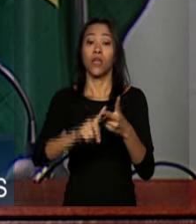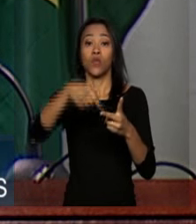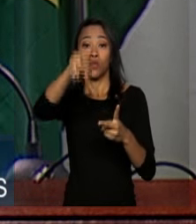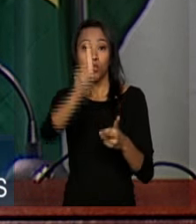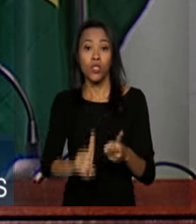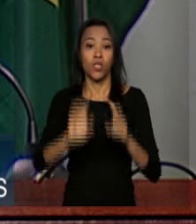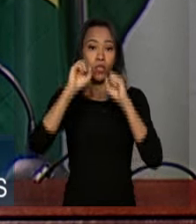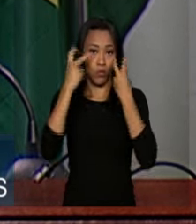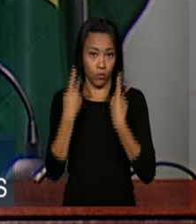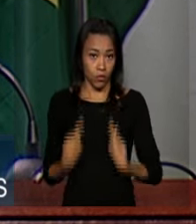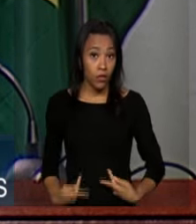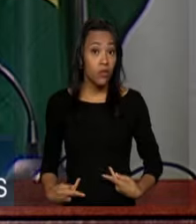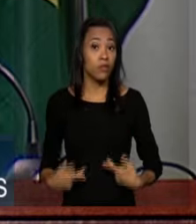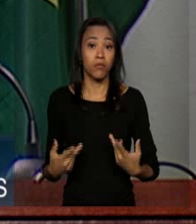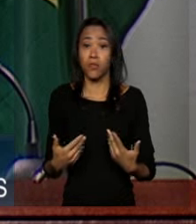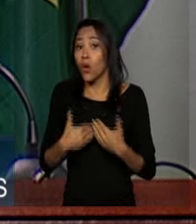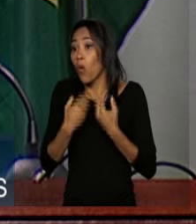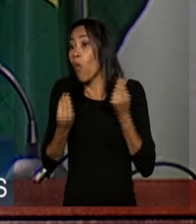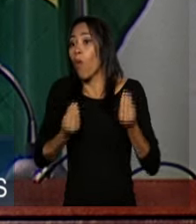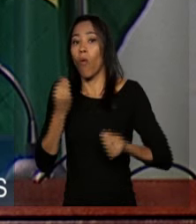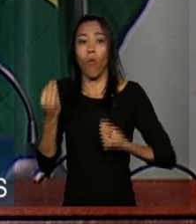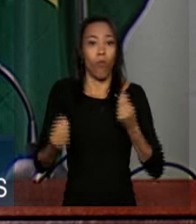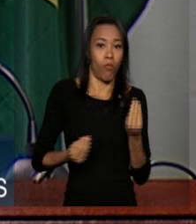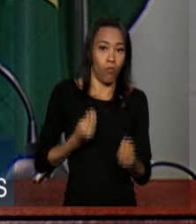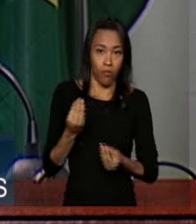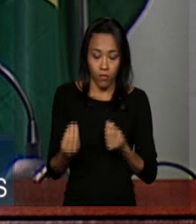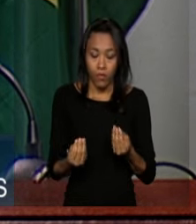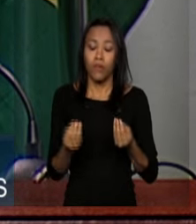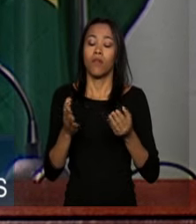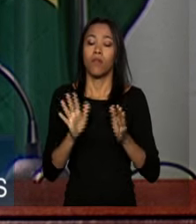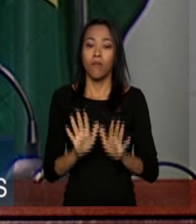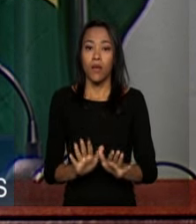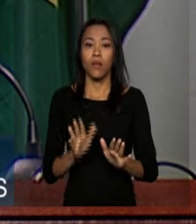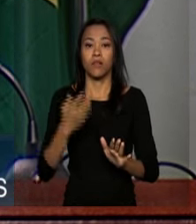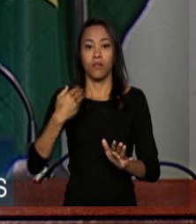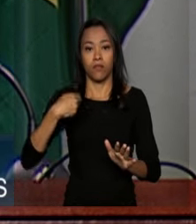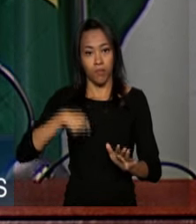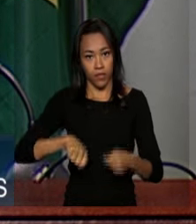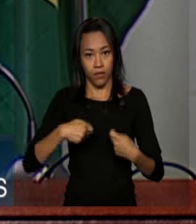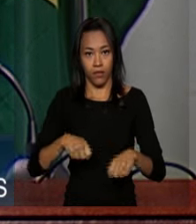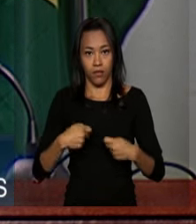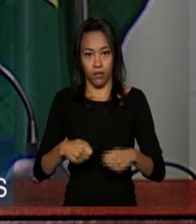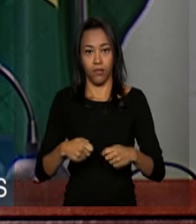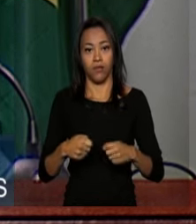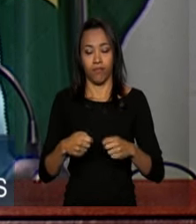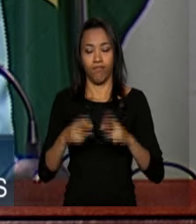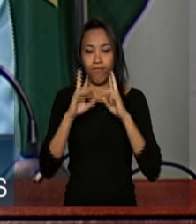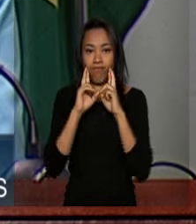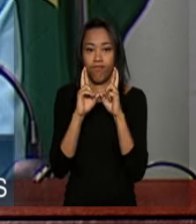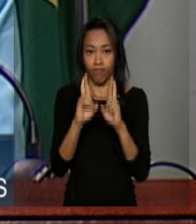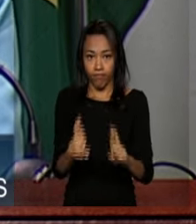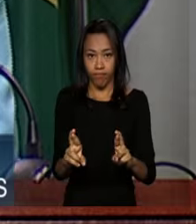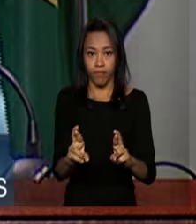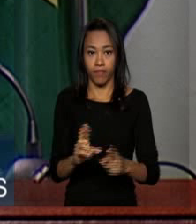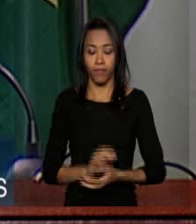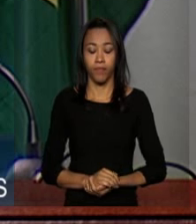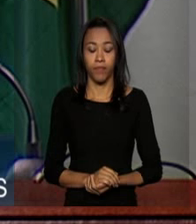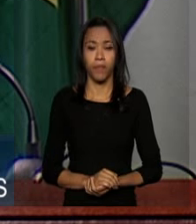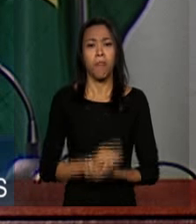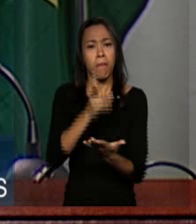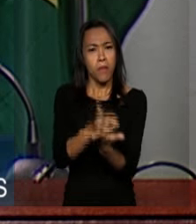não importa de que forma se revista quando elas estão em risco. A